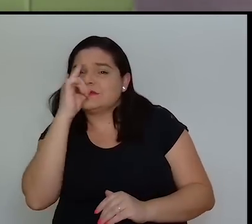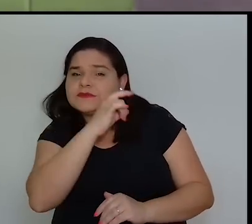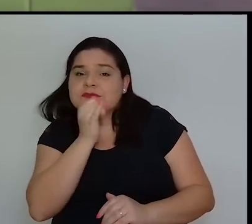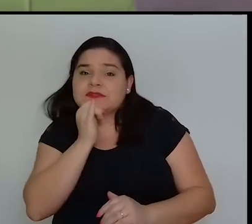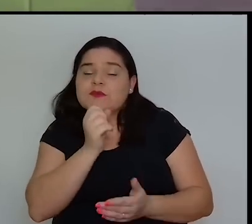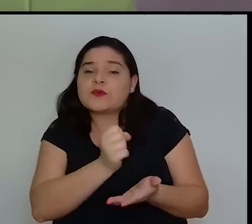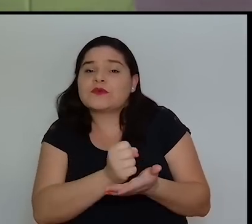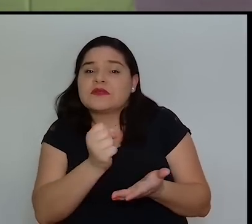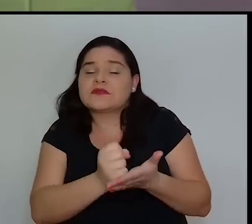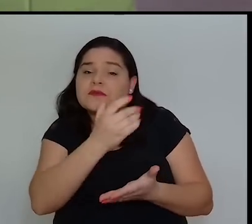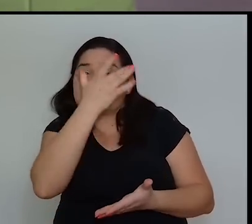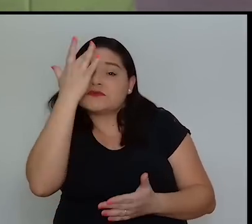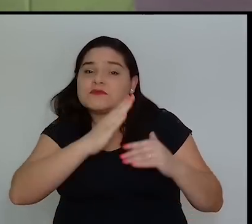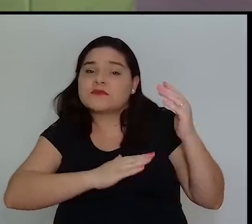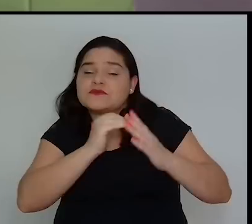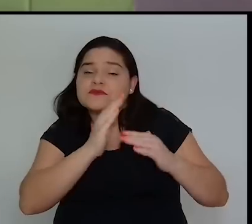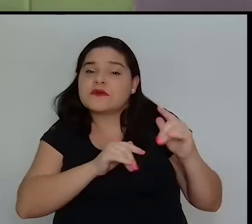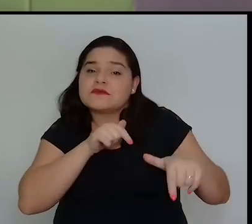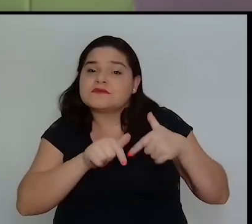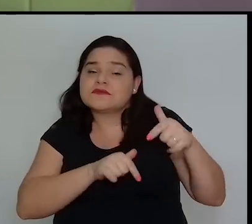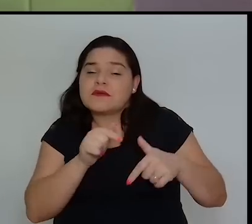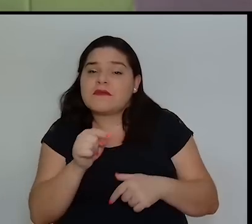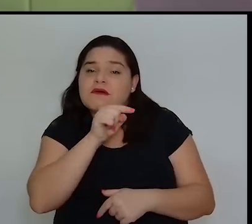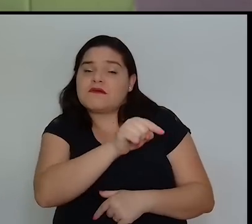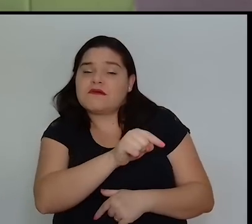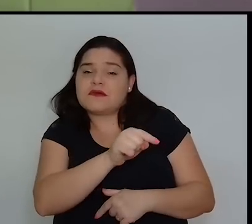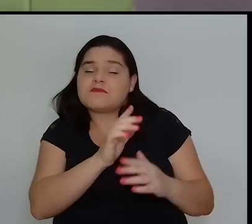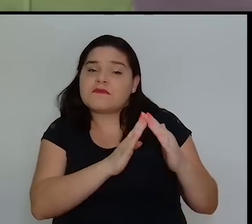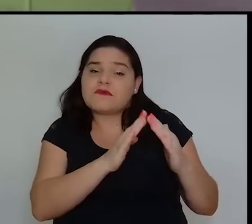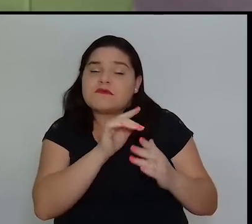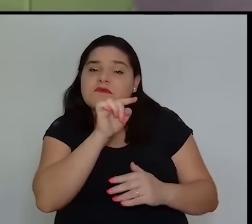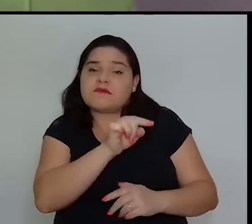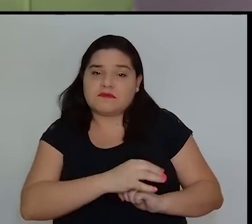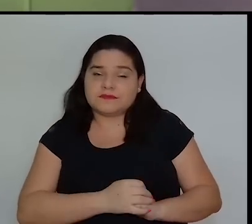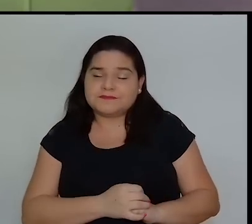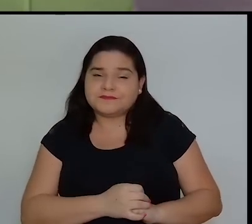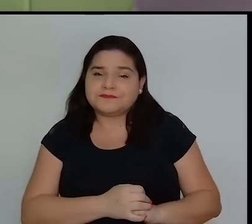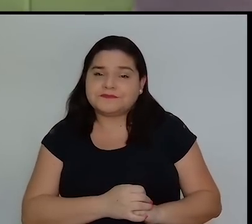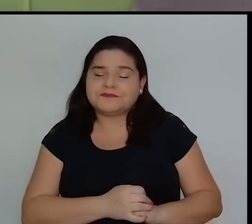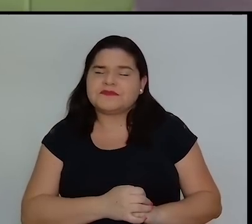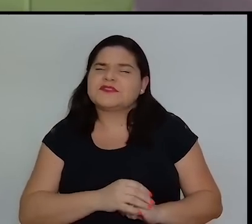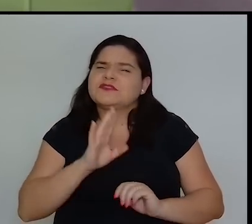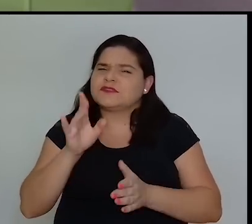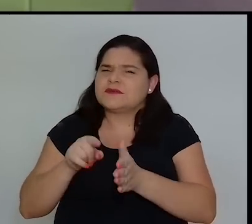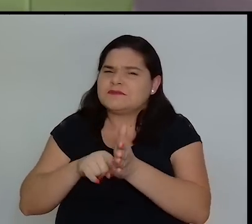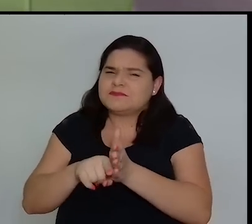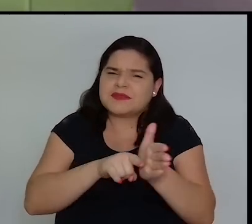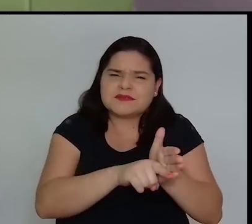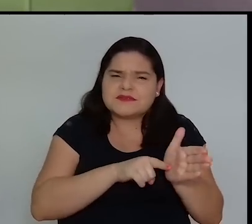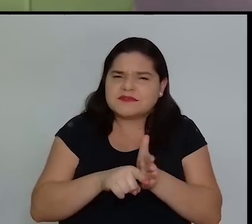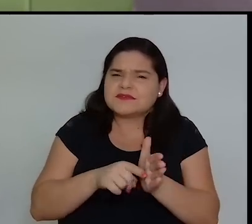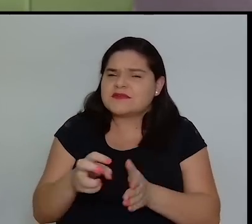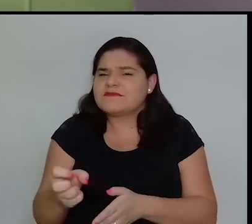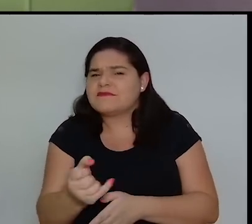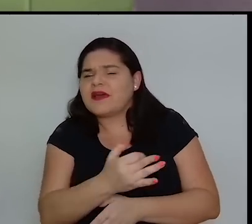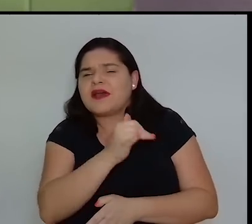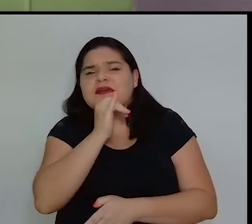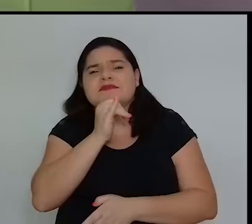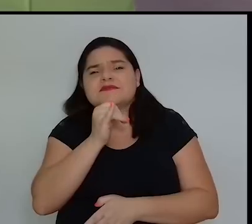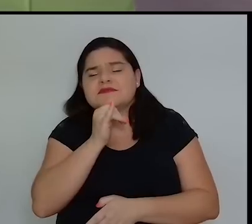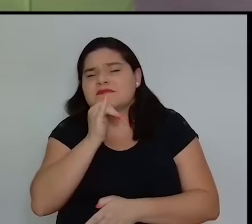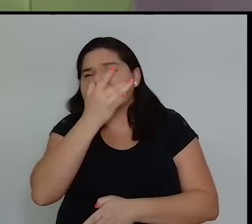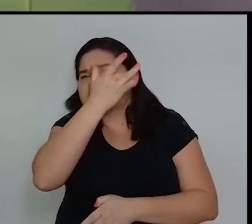a contratação de profissionais que vieram da favela canção de ver nas pesquisas da favela exemplos de pessoas